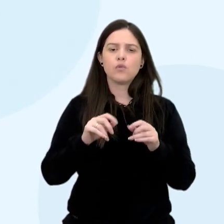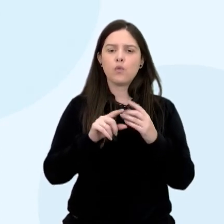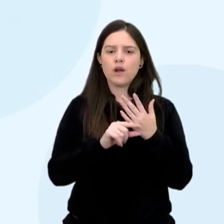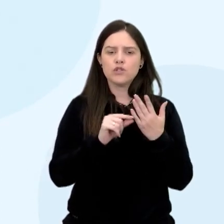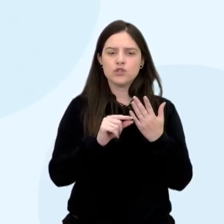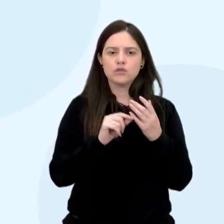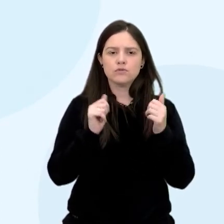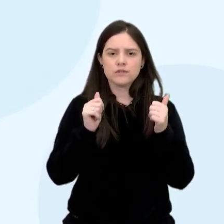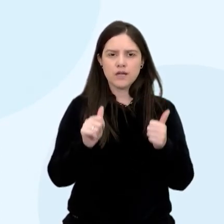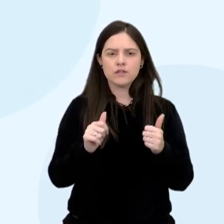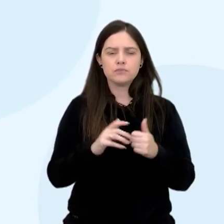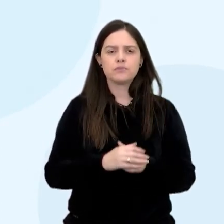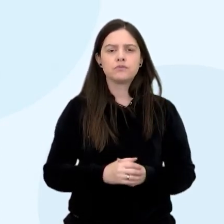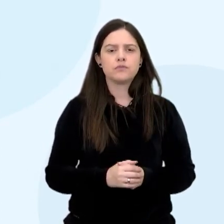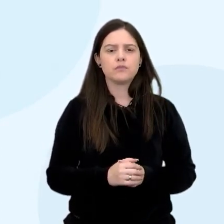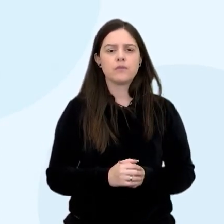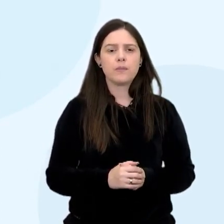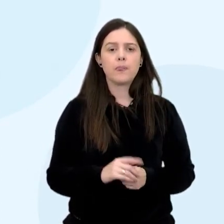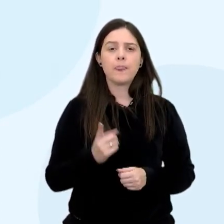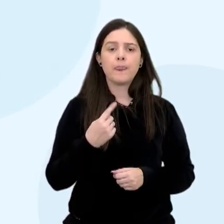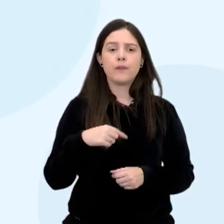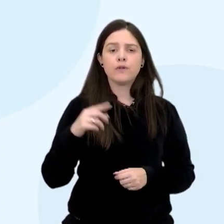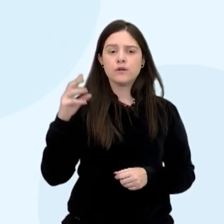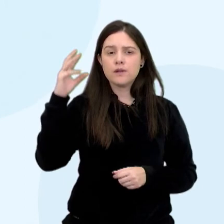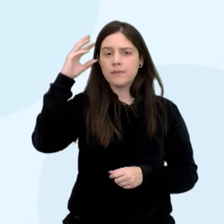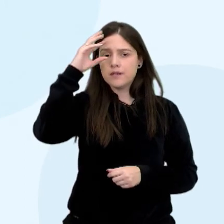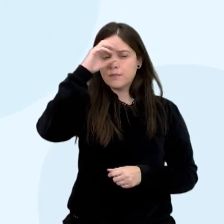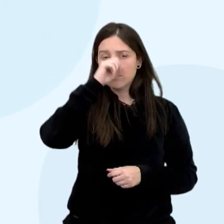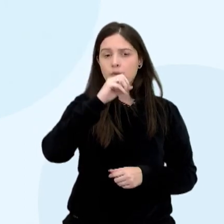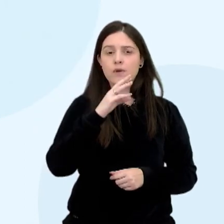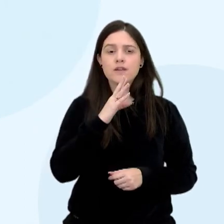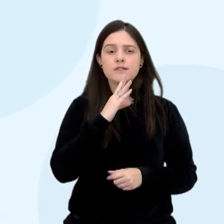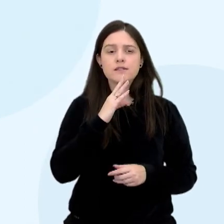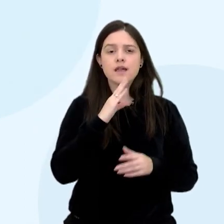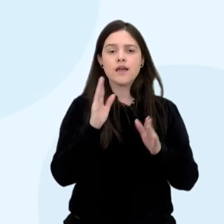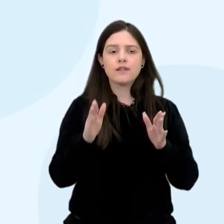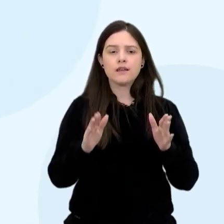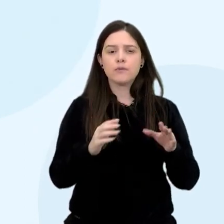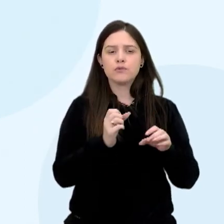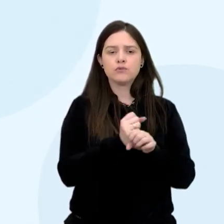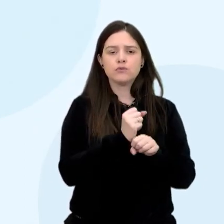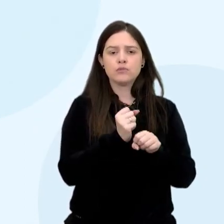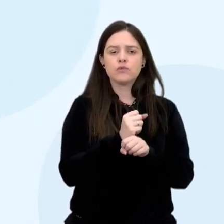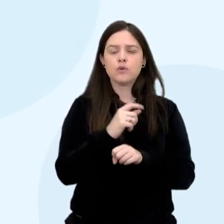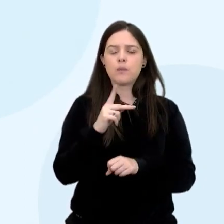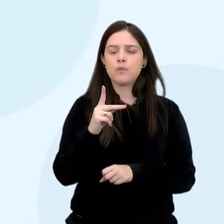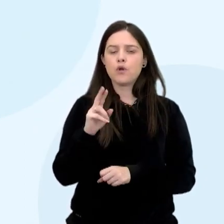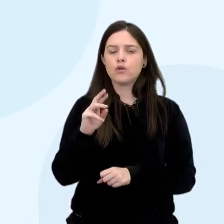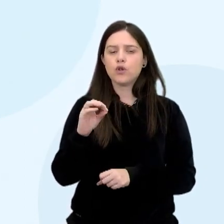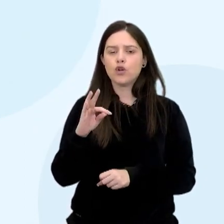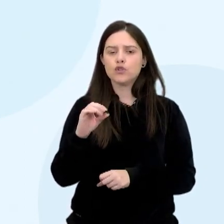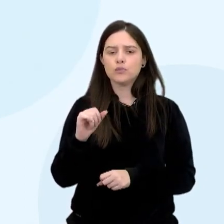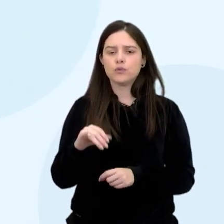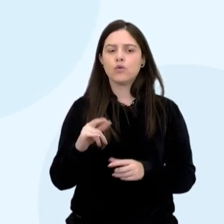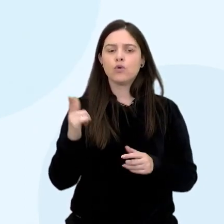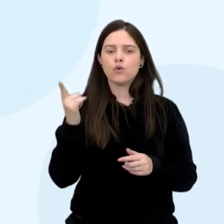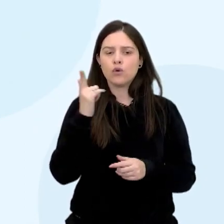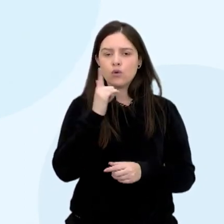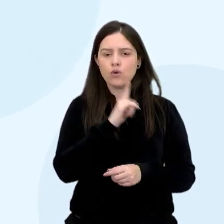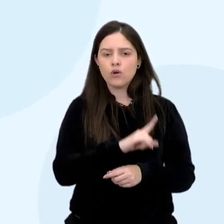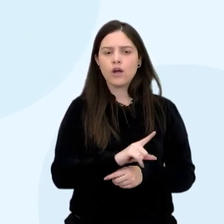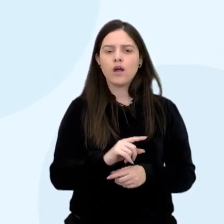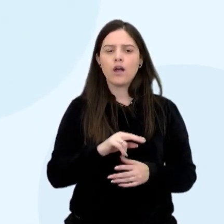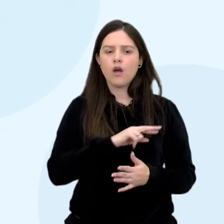Tá certo? E o que nós fizemos hoje? Então, conhecemos a etapa de construção desse protótipo, consultamos